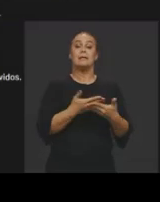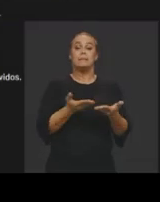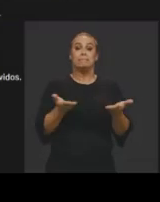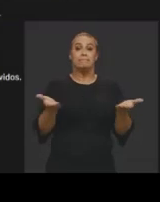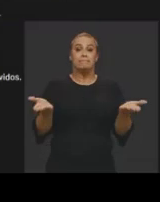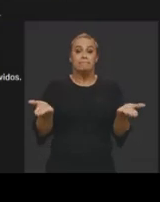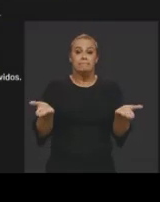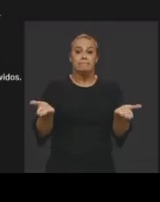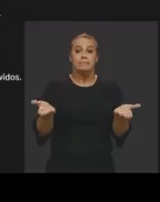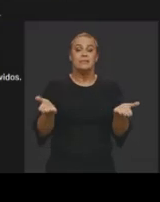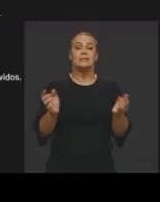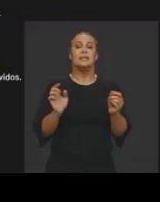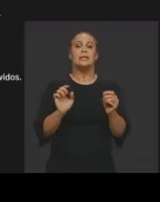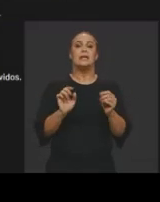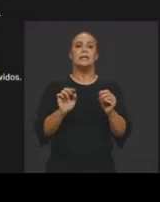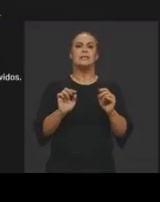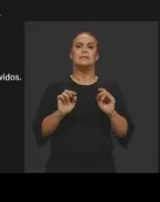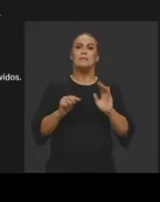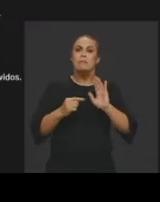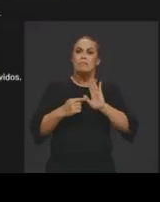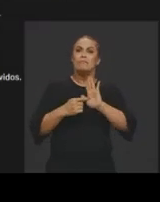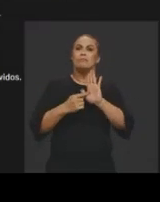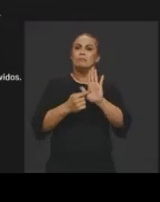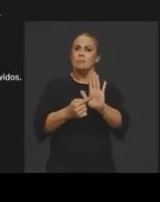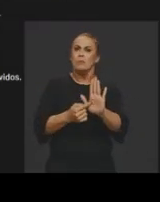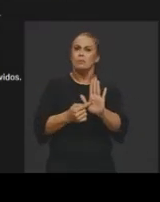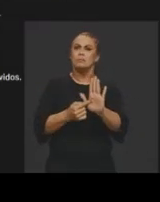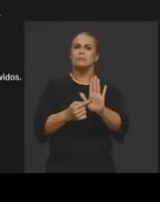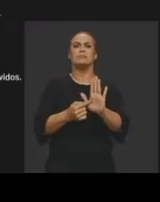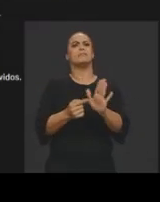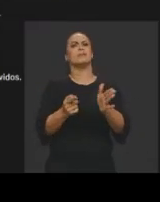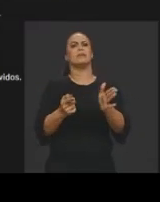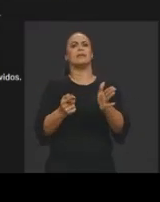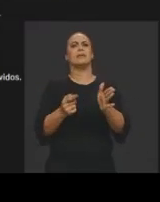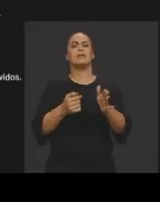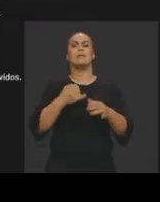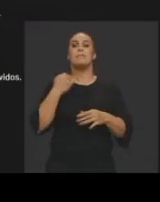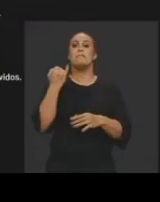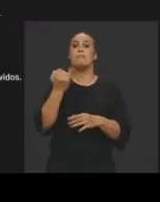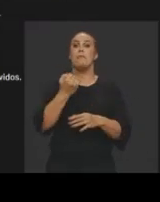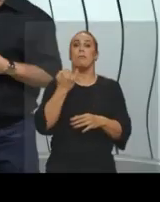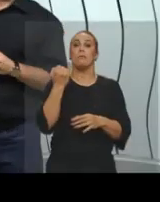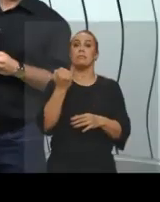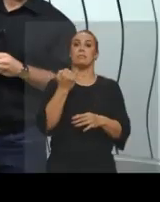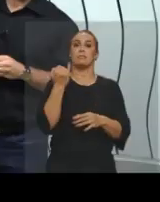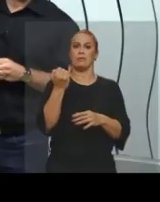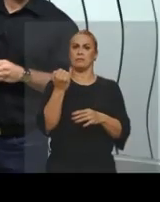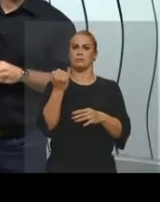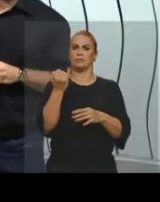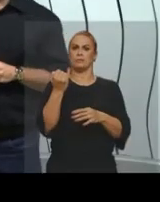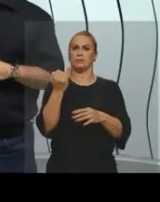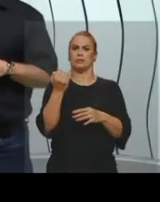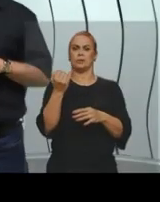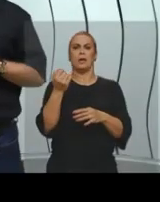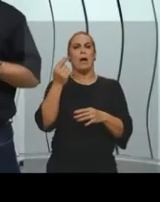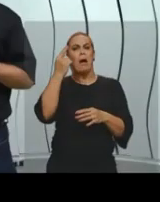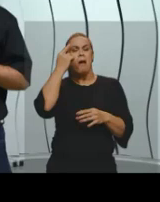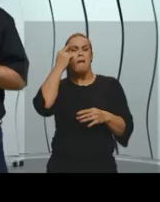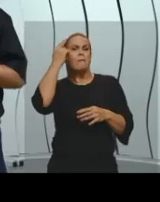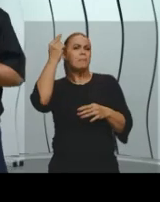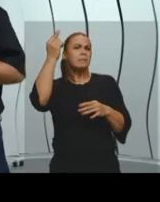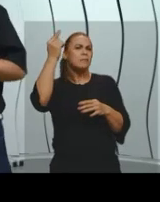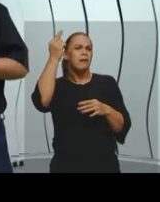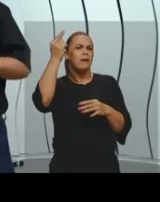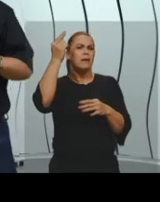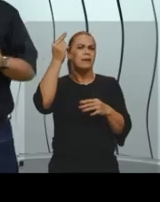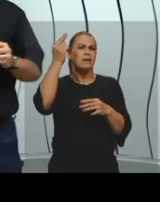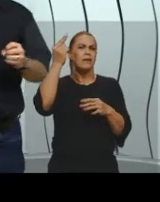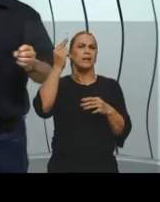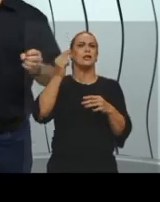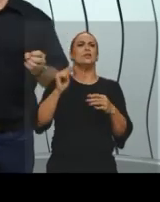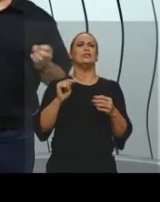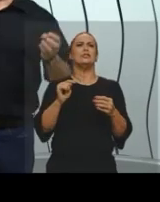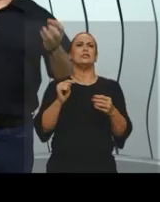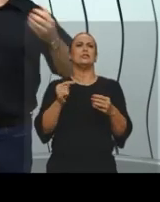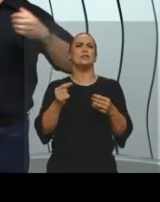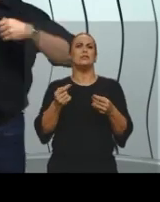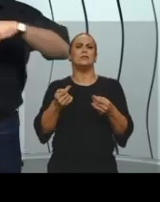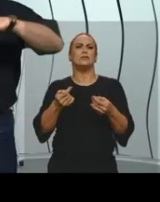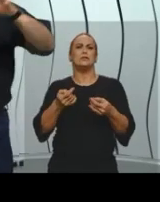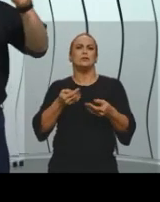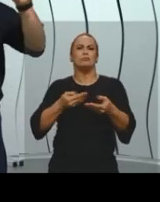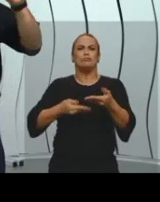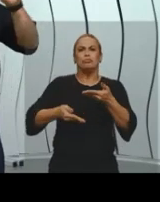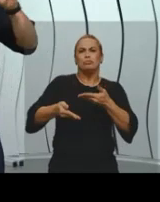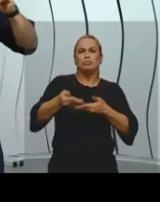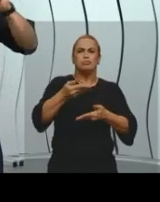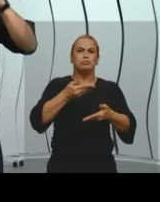de comércio multilateral globalizado? Não. Comércio multilateral por si só, significa você